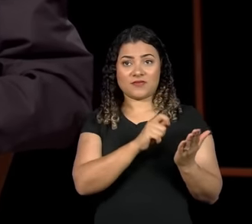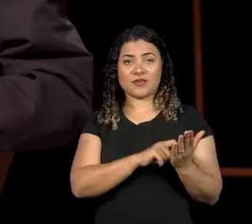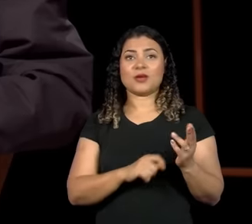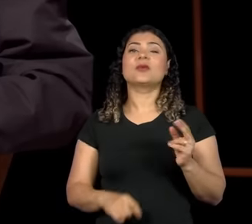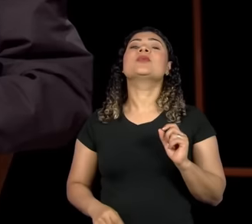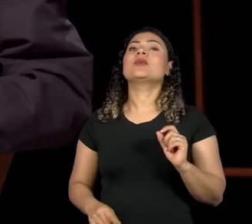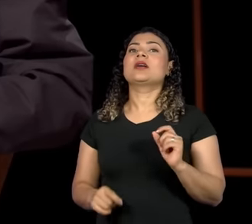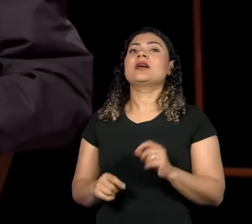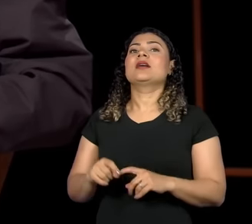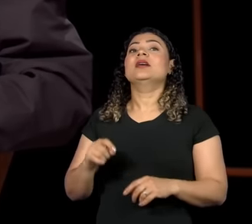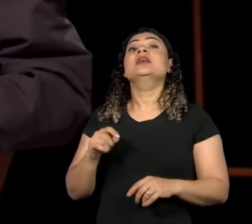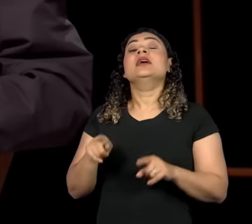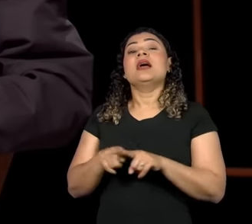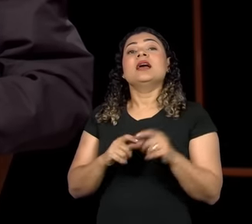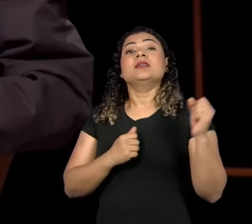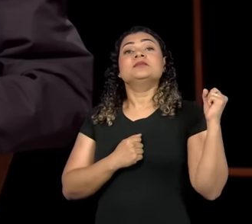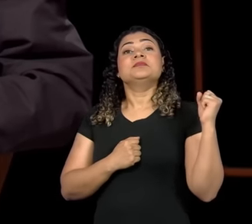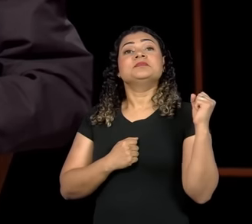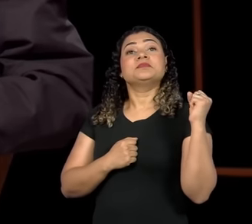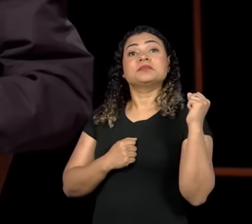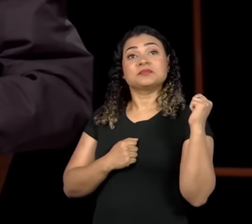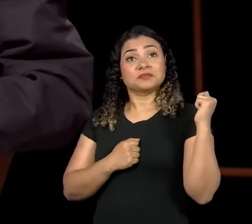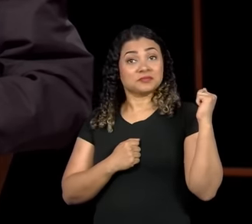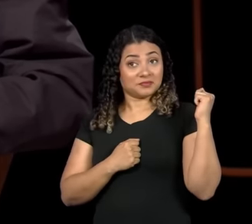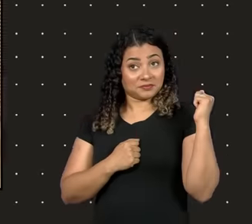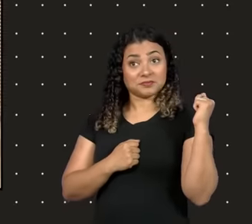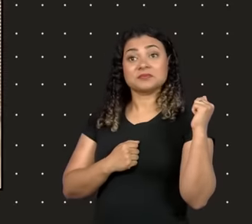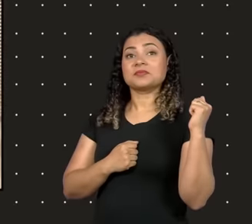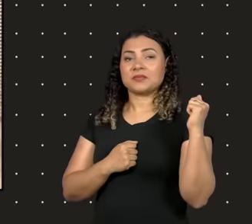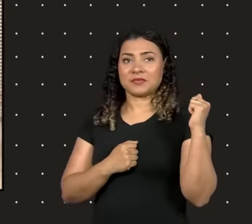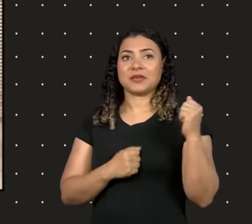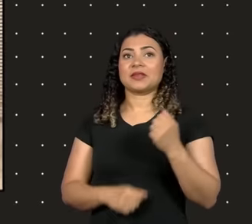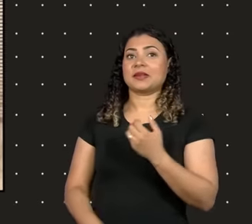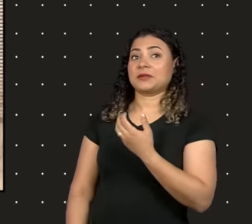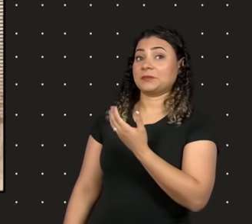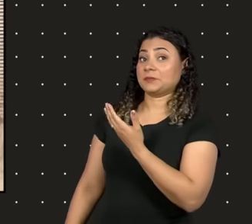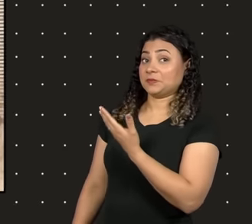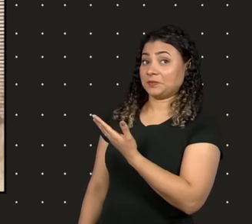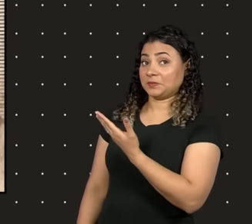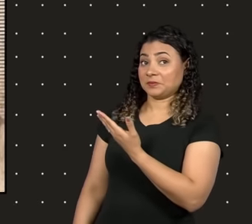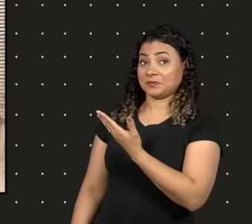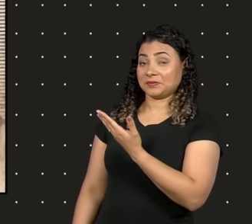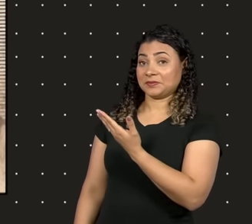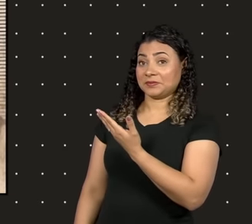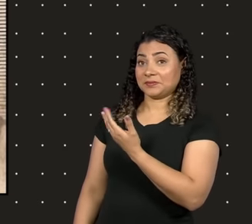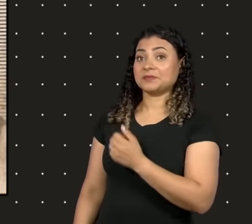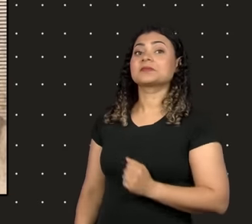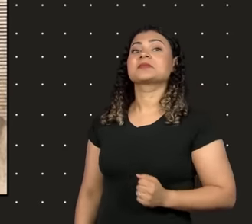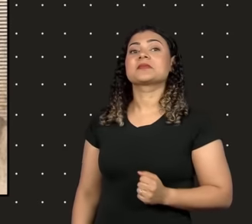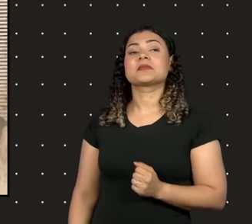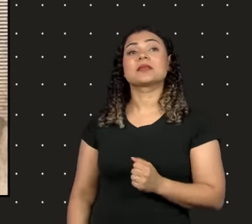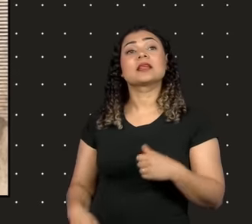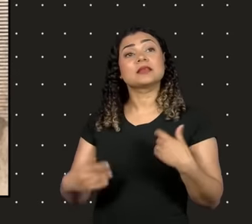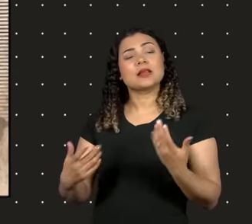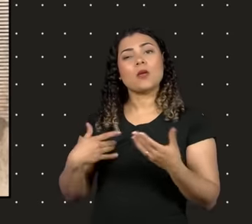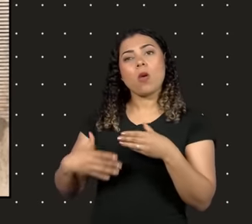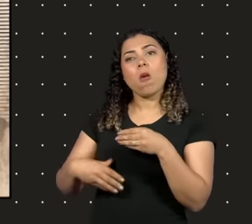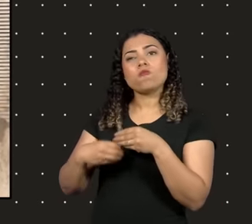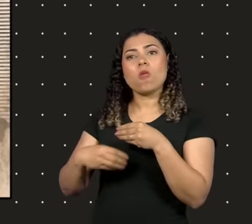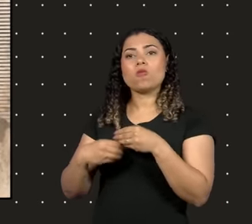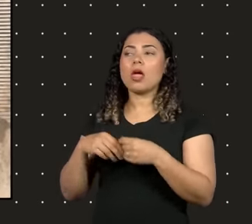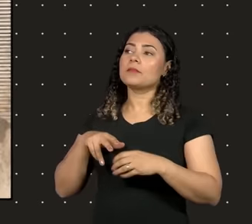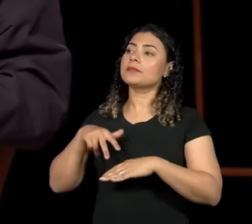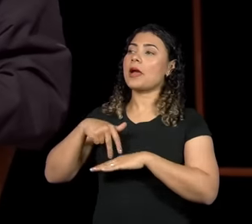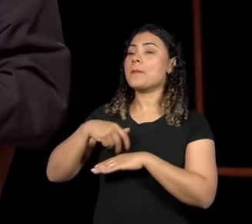chamava-se Valsa das Debutantes. Falava mais algumas coisas, enfeitava um pouco mais. Não,